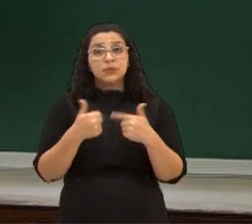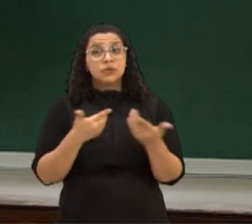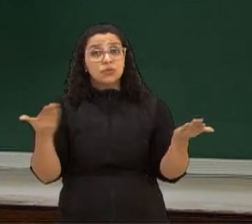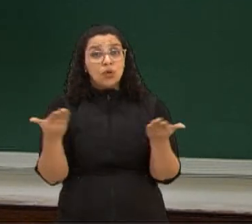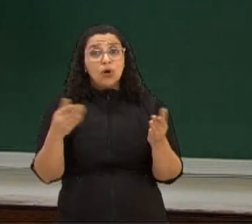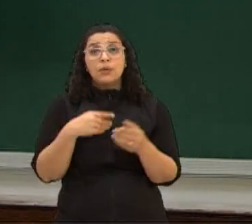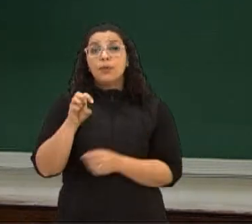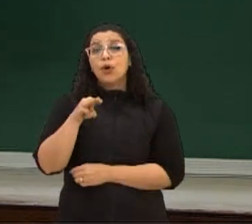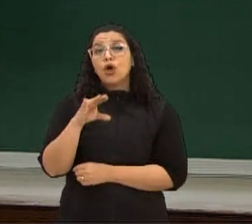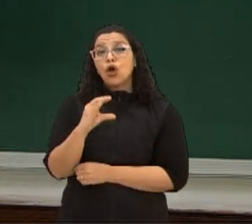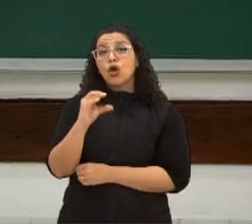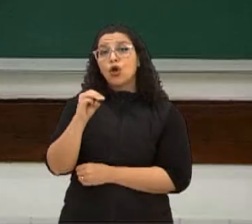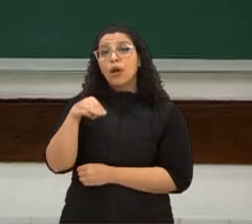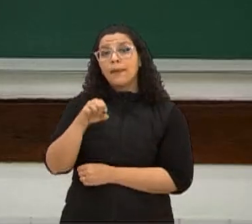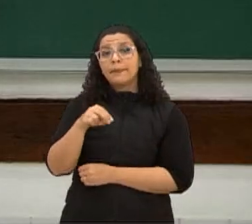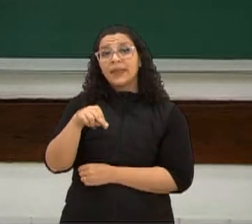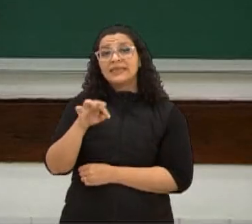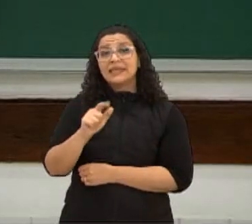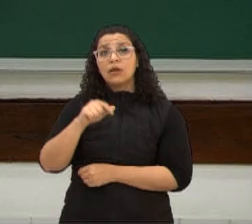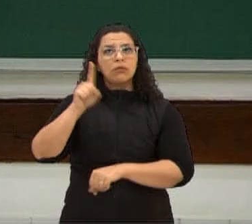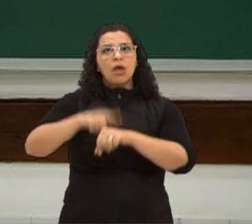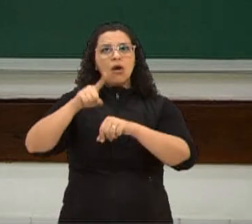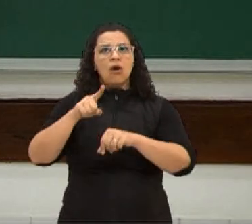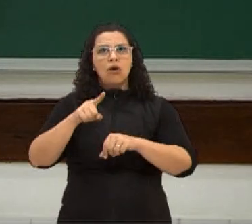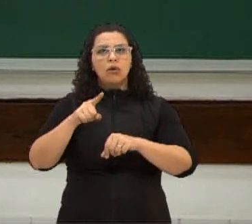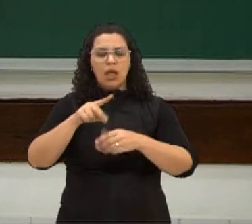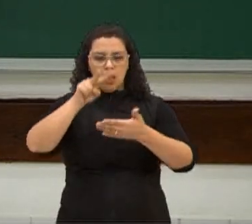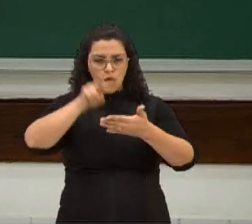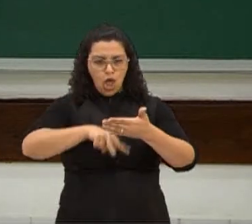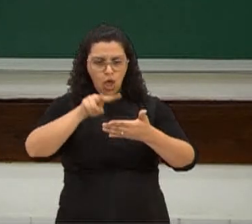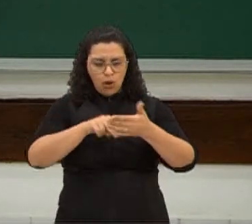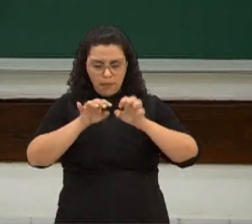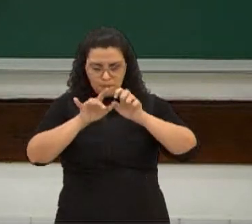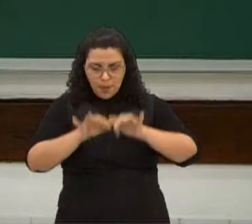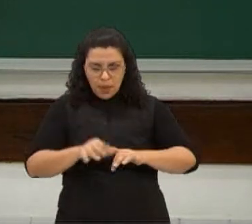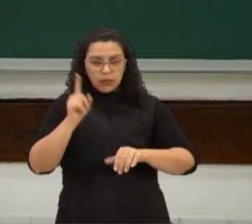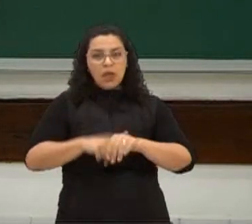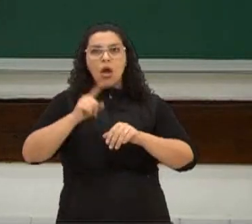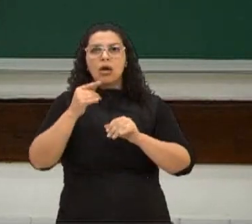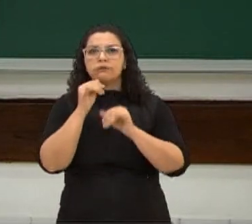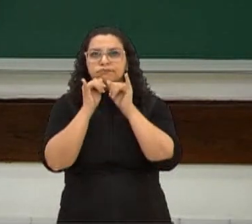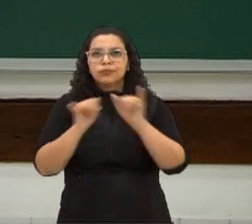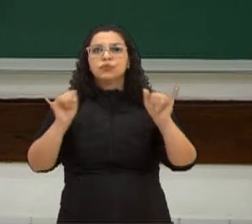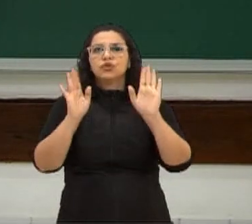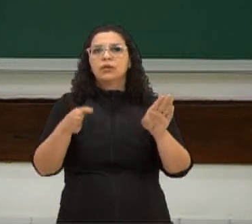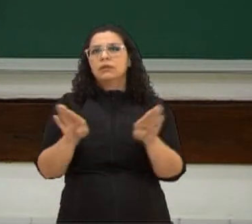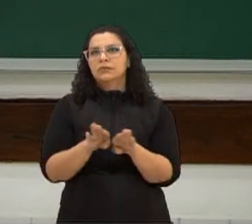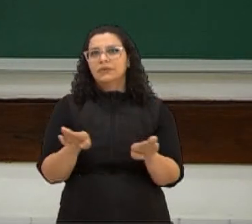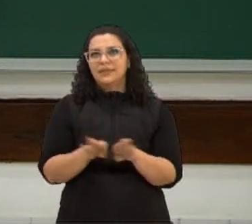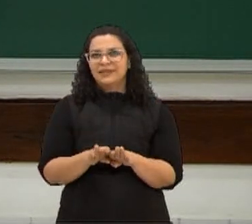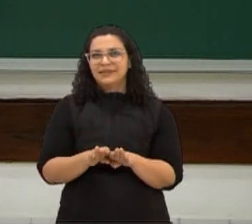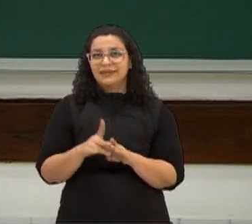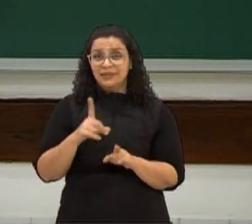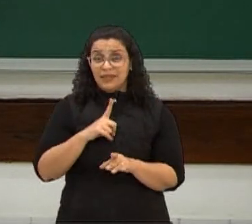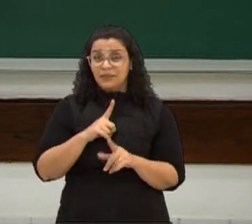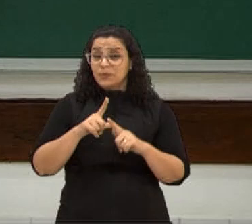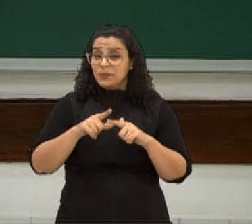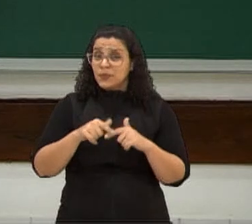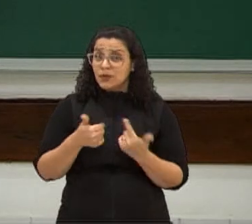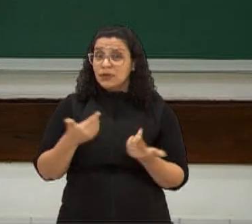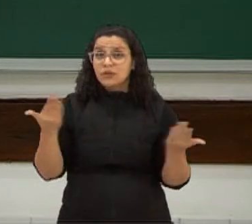Enquanto o comentário é publicado automaticamente. Saiu ali a notícia, a pessoa que já comenta embaixo.